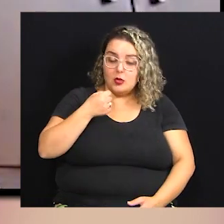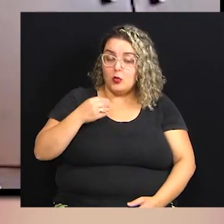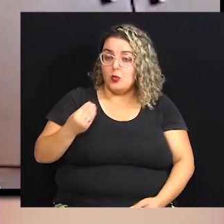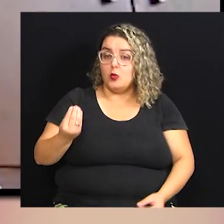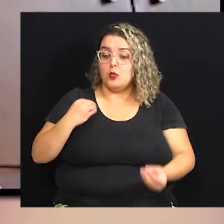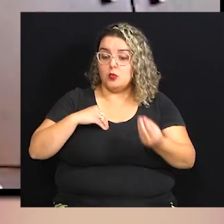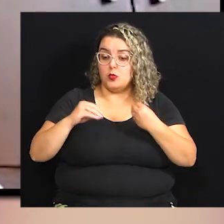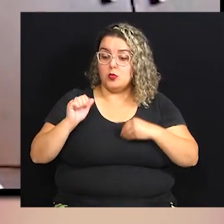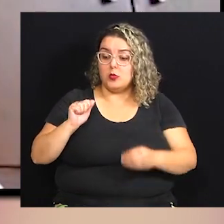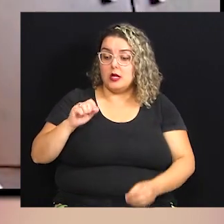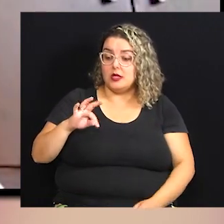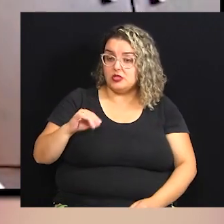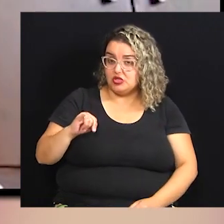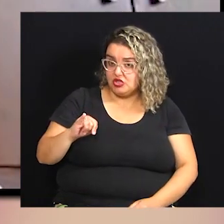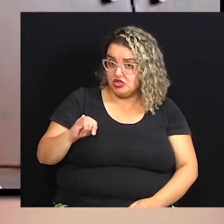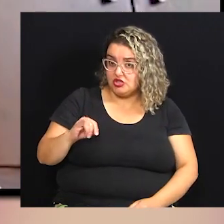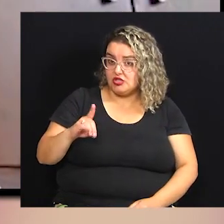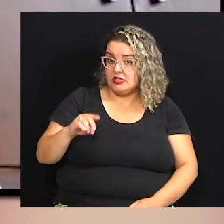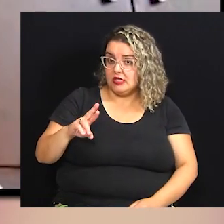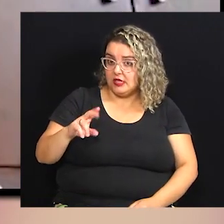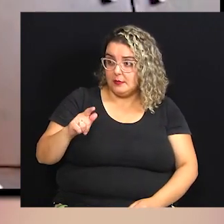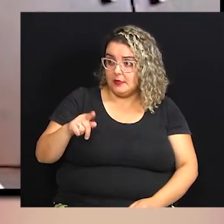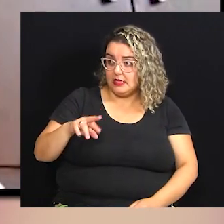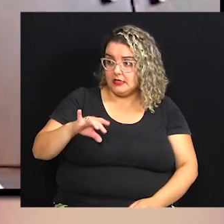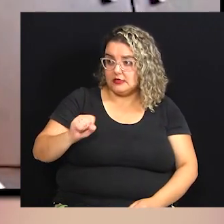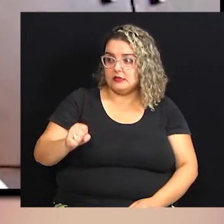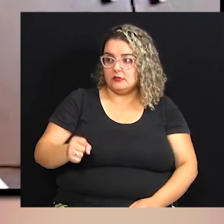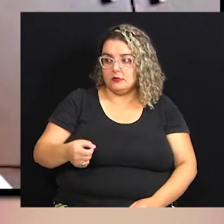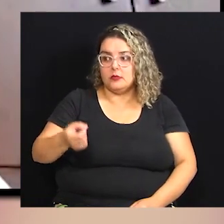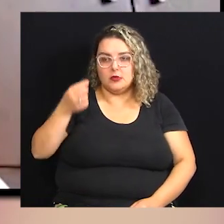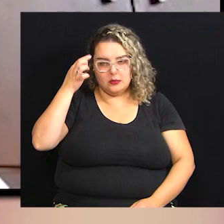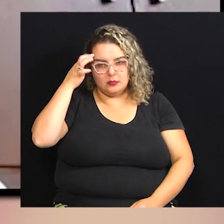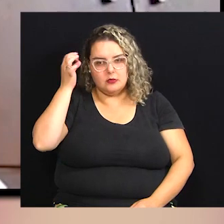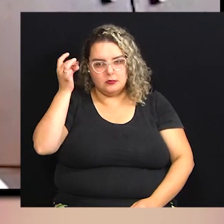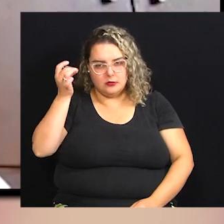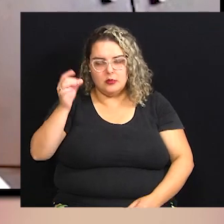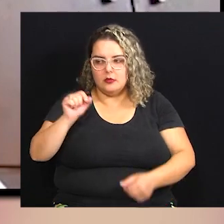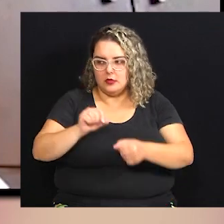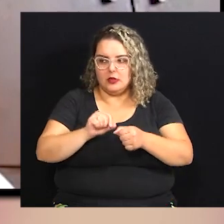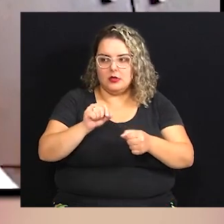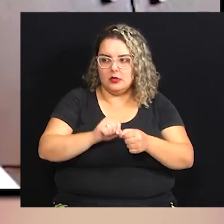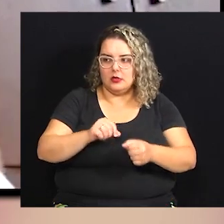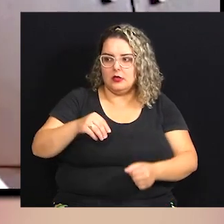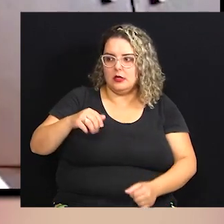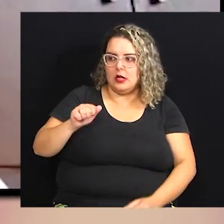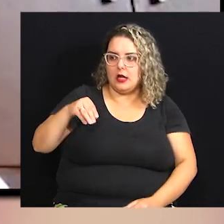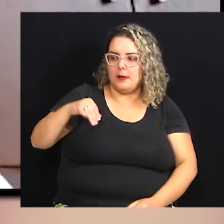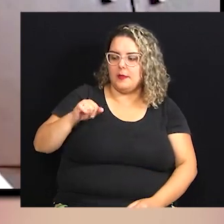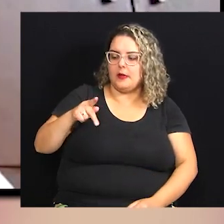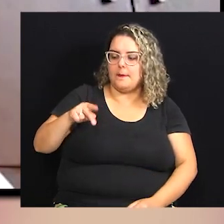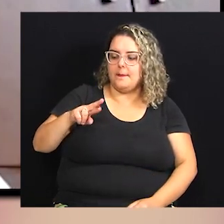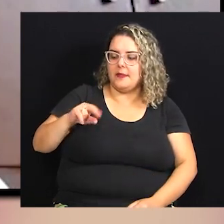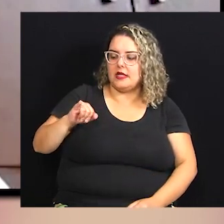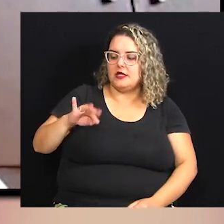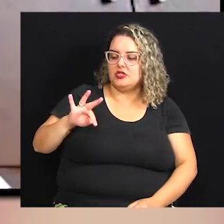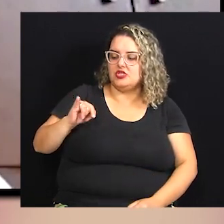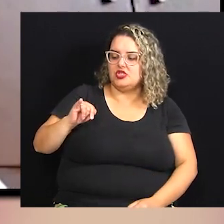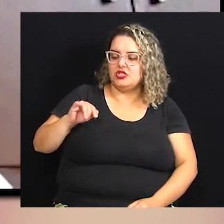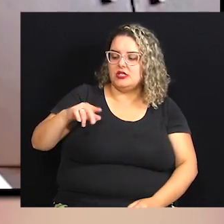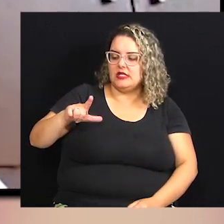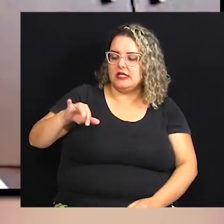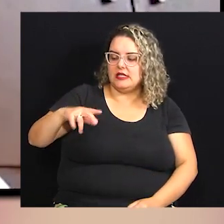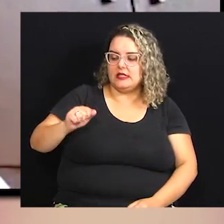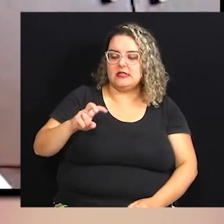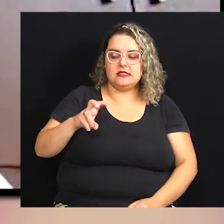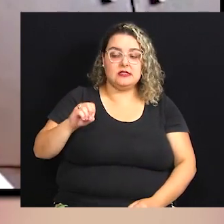você faz uso de um antidepressivo para dor de cabeça, porque faz-se muito isso, inclusive, exemplo, amitriptilina. Você usa